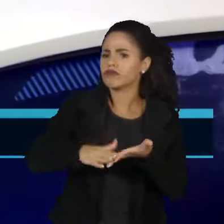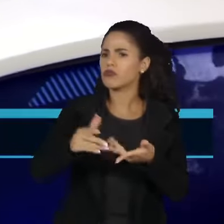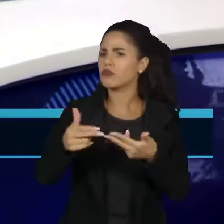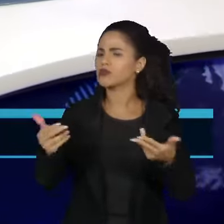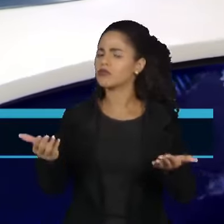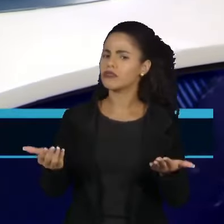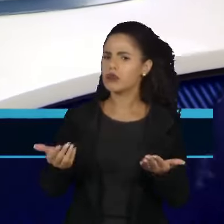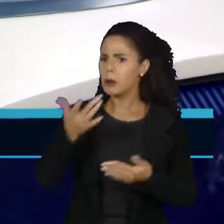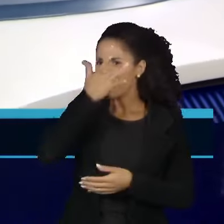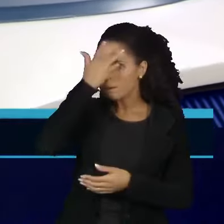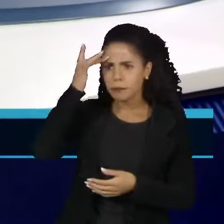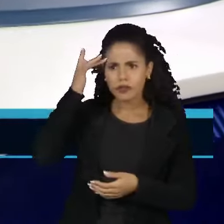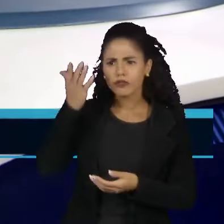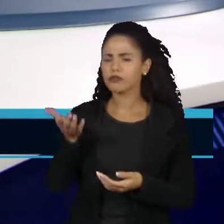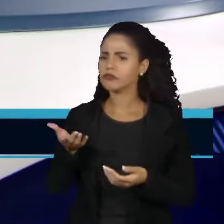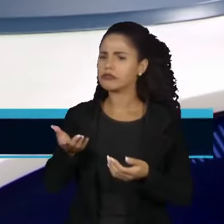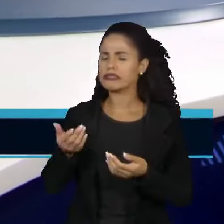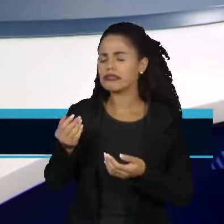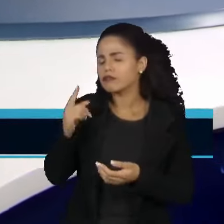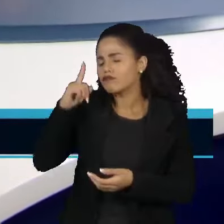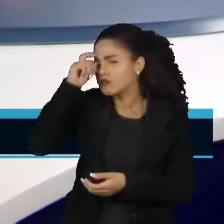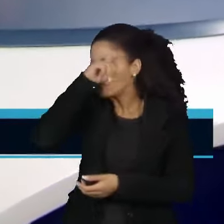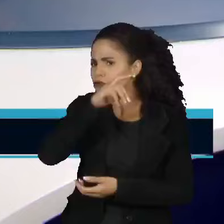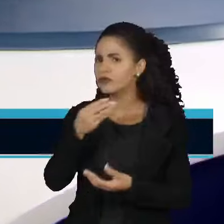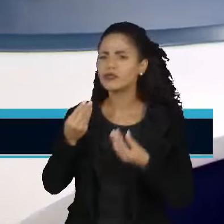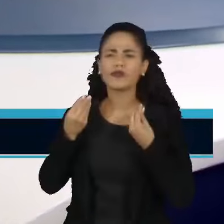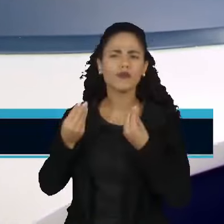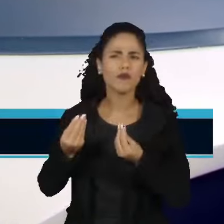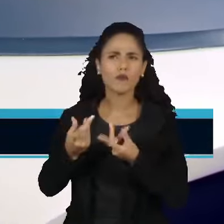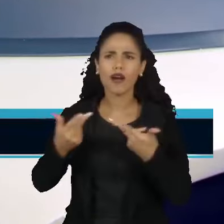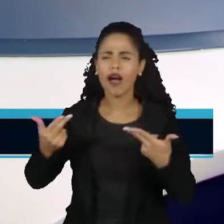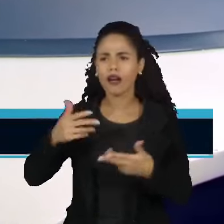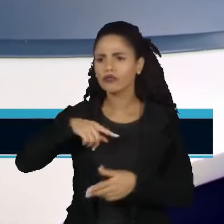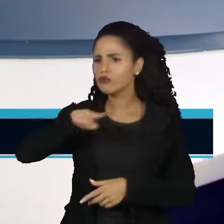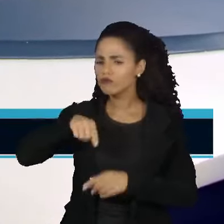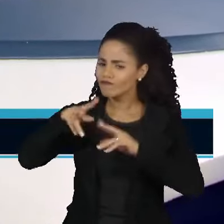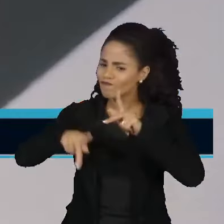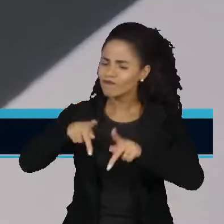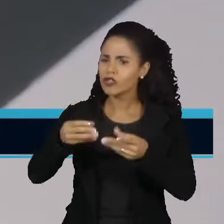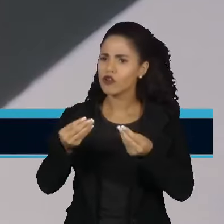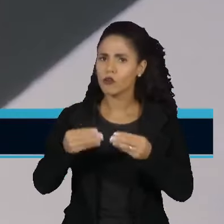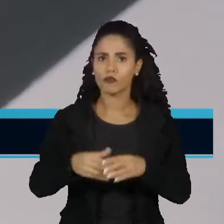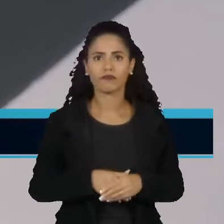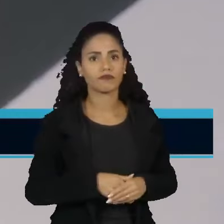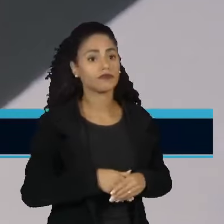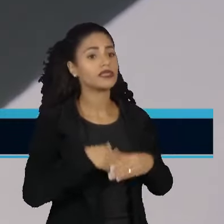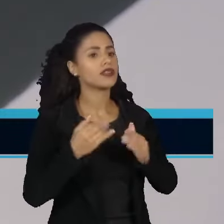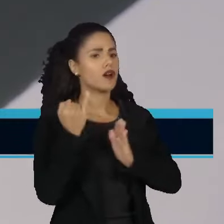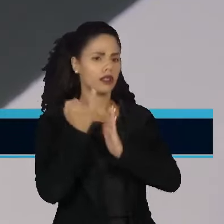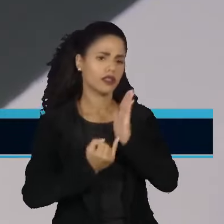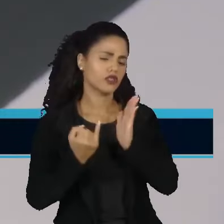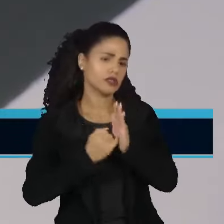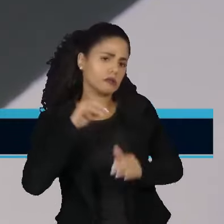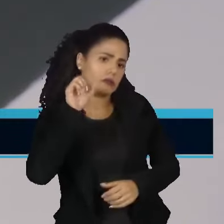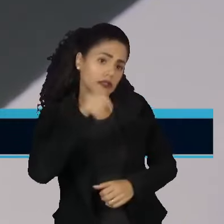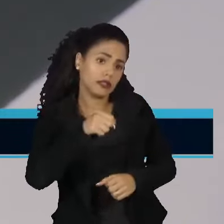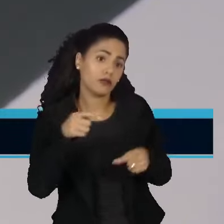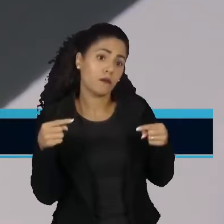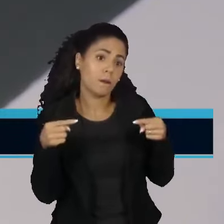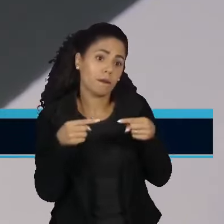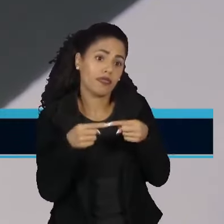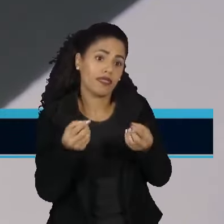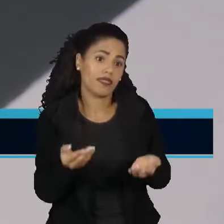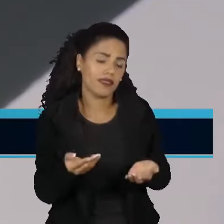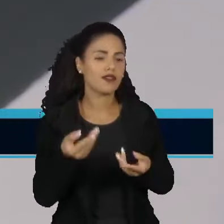isonomia daqueles que têm isenção nas viagens ao exterior e das pessoas em geral. Faz, a taxação faz sentido porque a gente está vendo, óbvio,